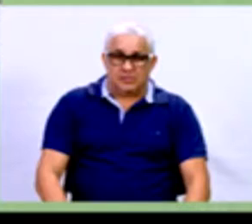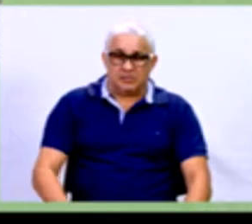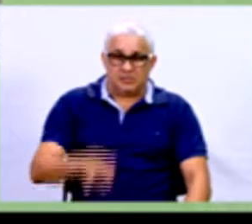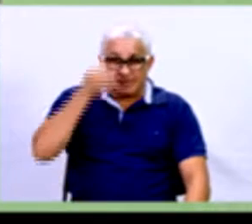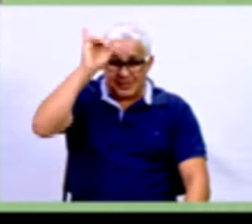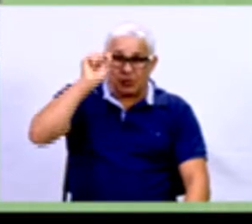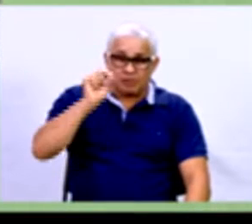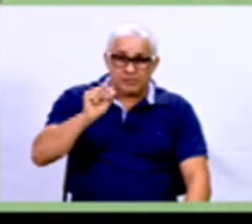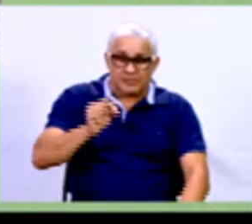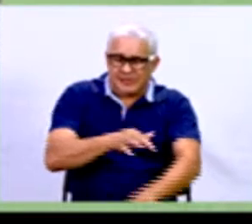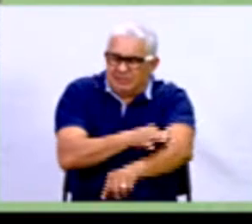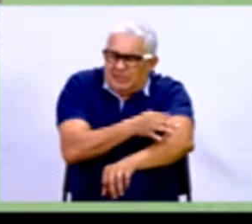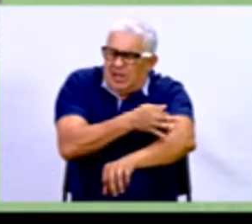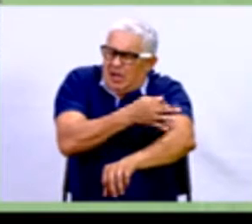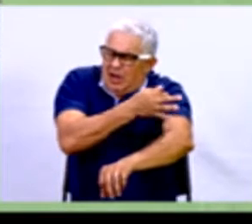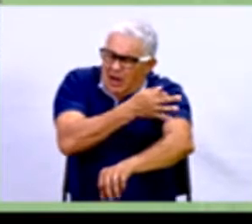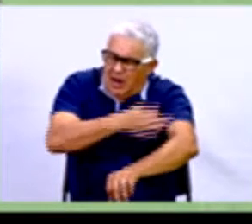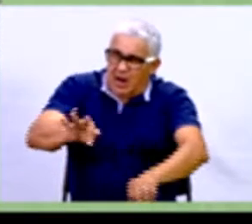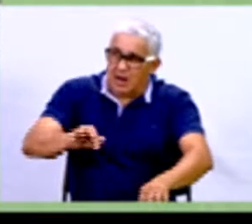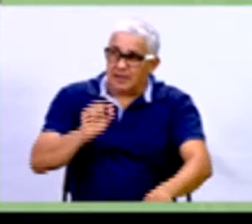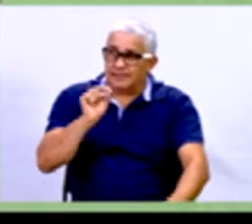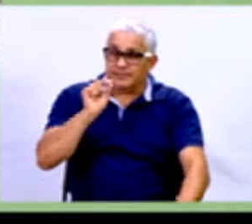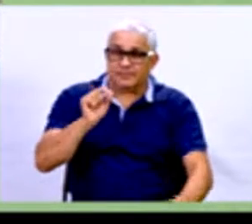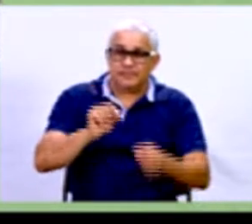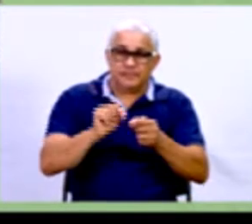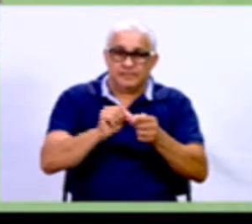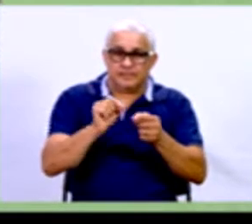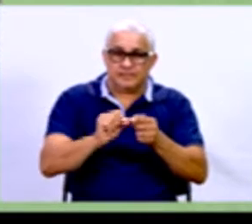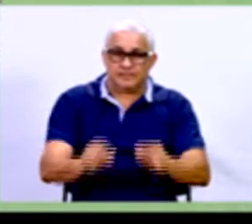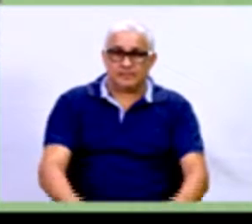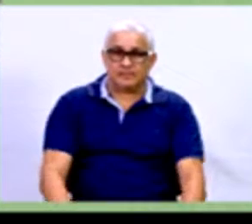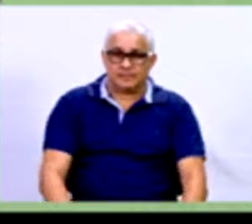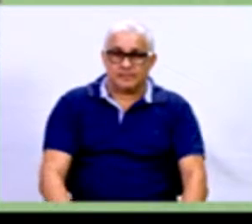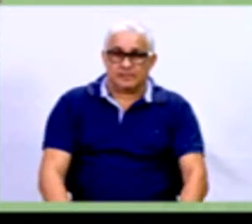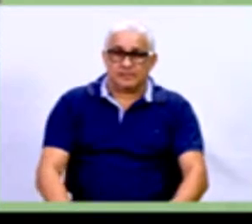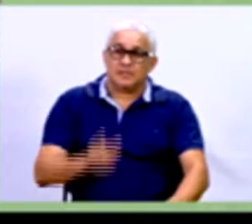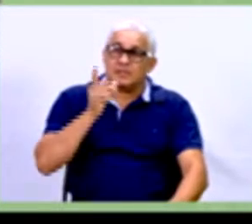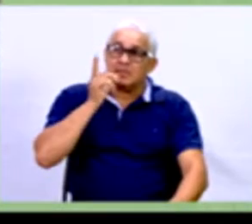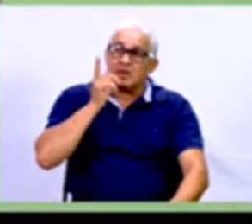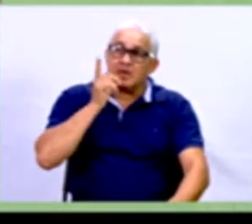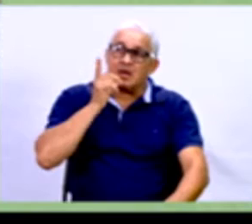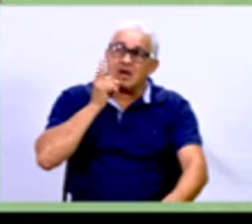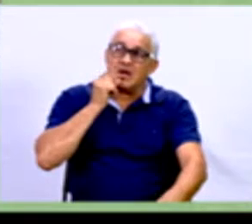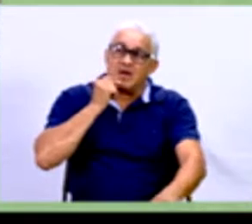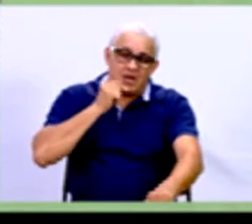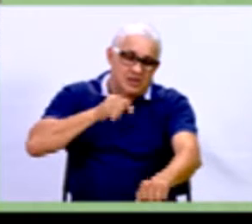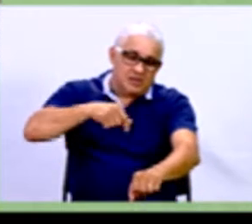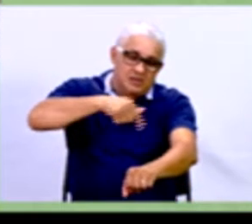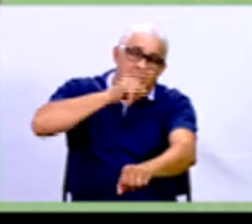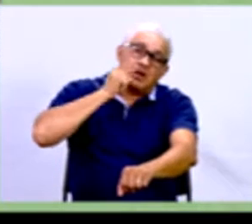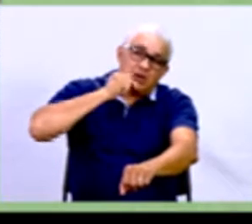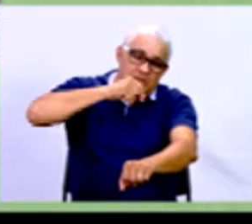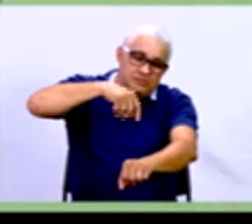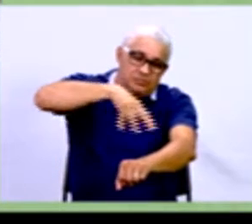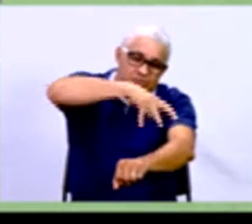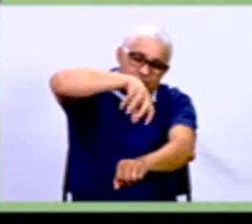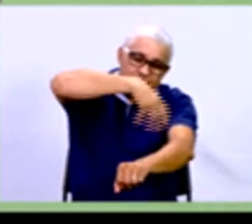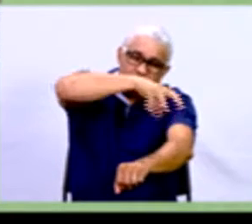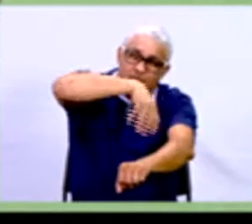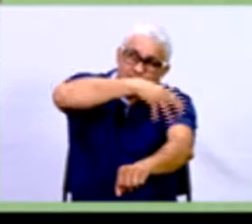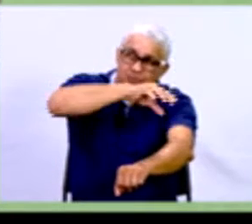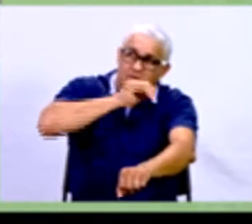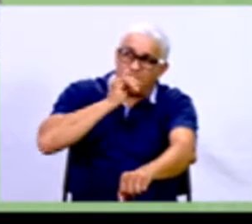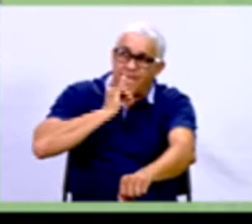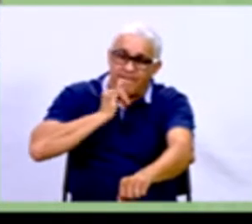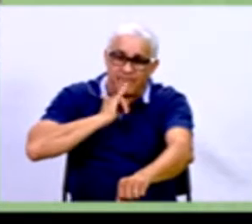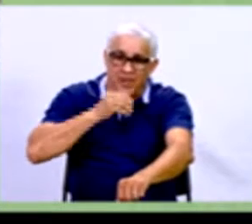dor insuportável. Então, qual seria o procedimento aí? Lavar a queimadura, tá certo? Isso, nós estamos falando de uma queimadura de